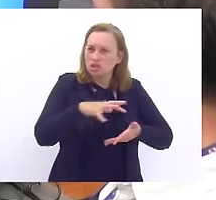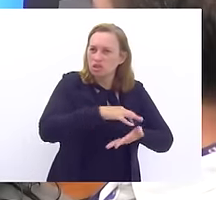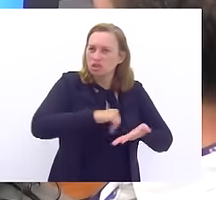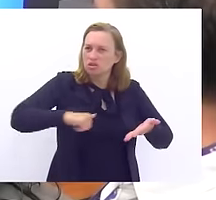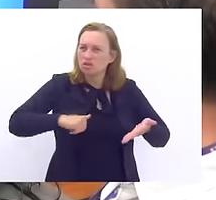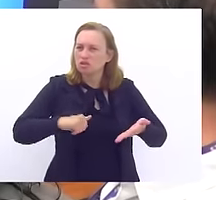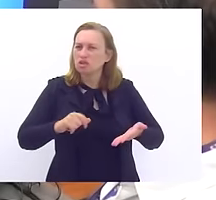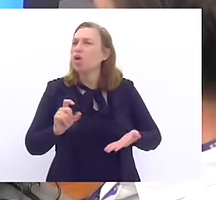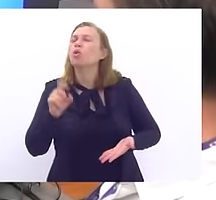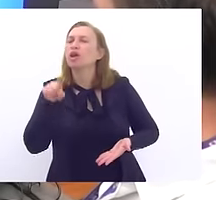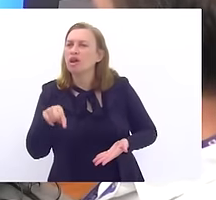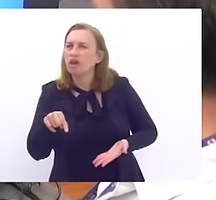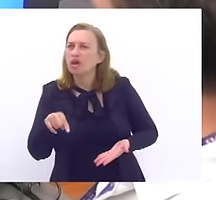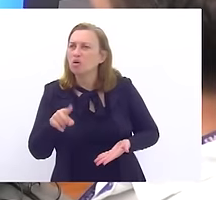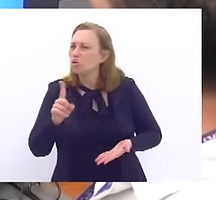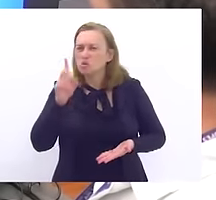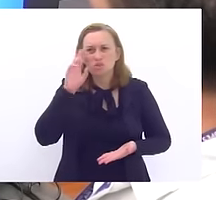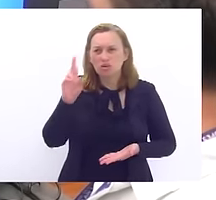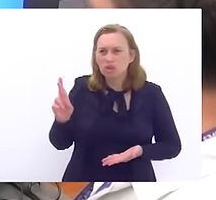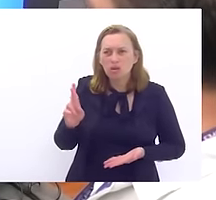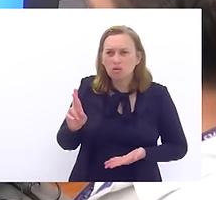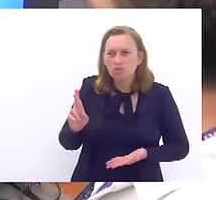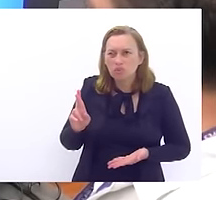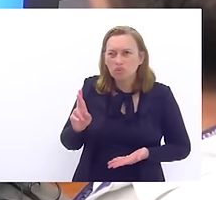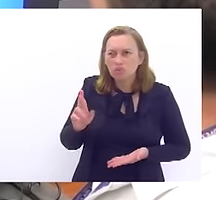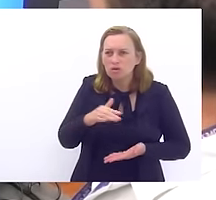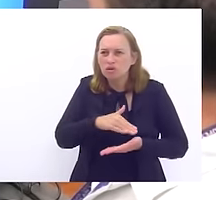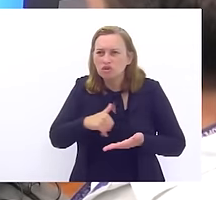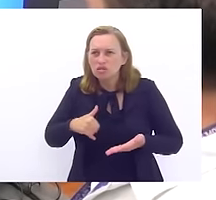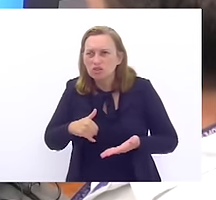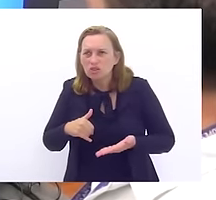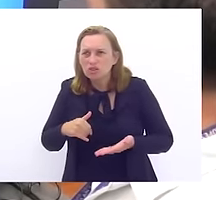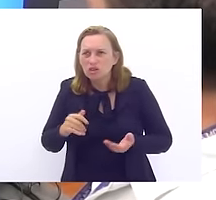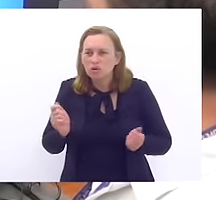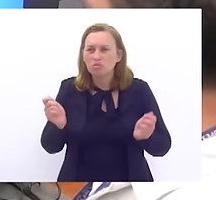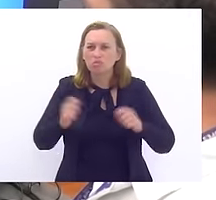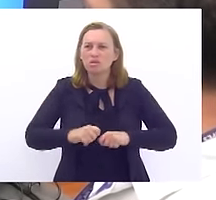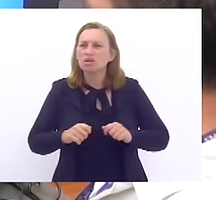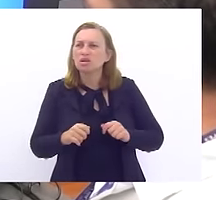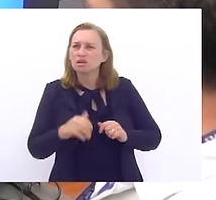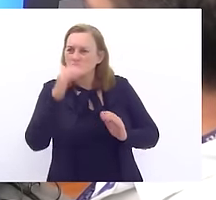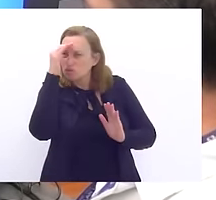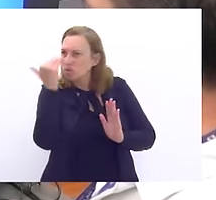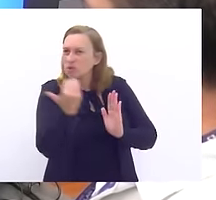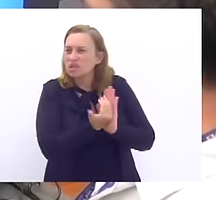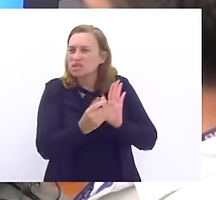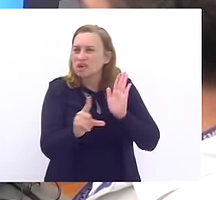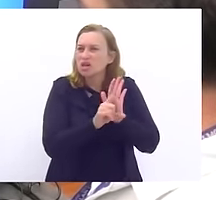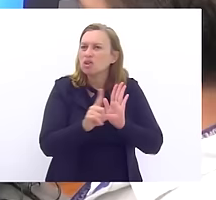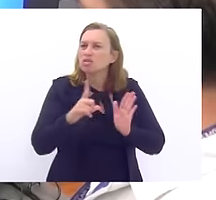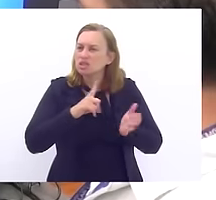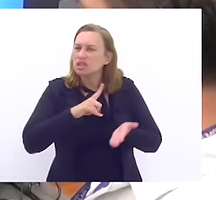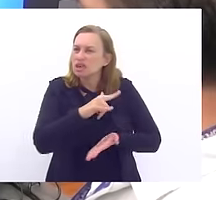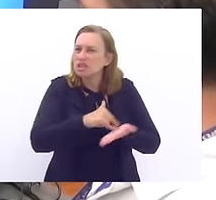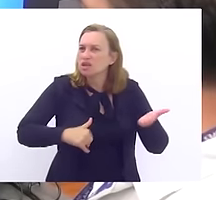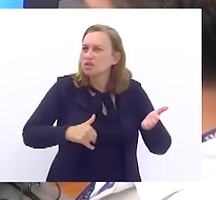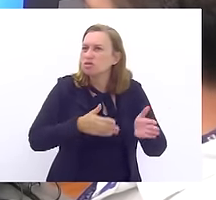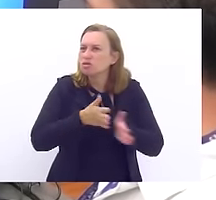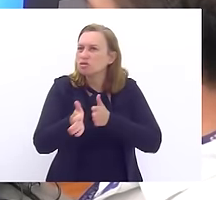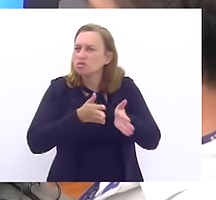o senhor não foi cassado o senhor não teve não teve a possibilidade de ler Então já tem acesso aos documentos que